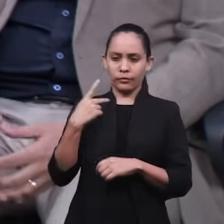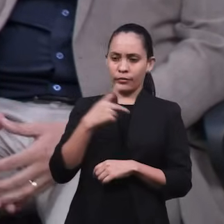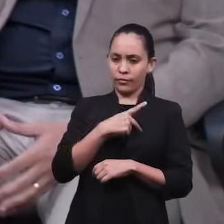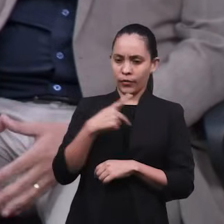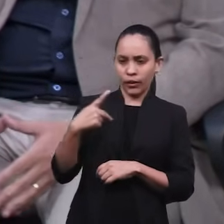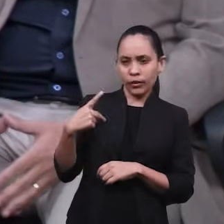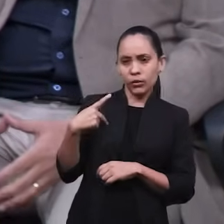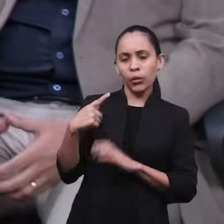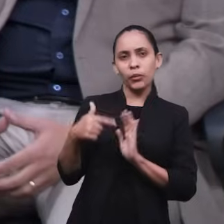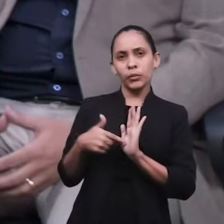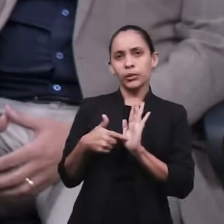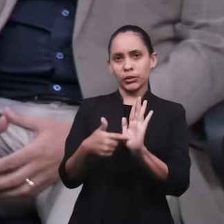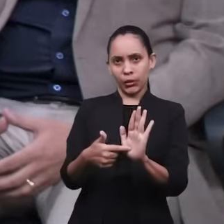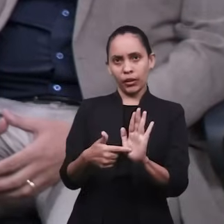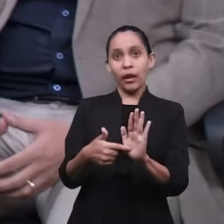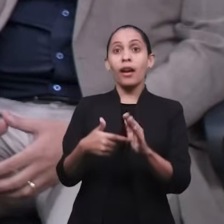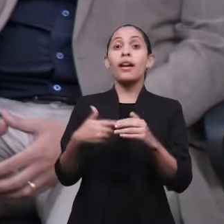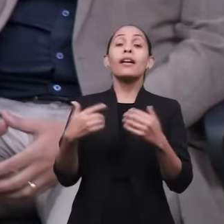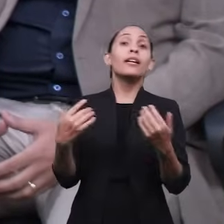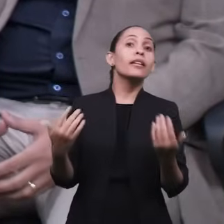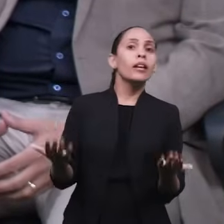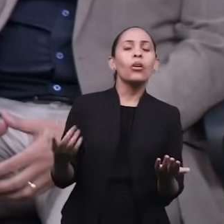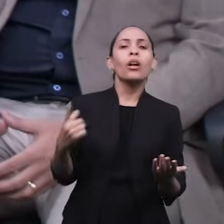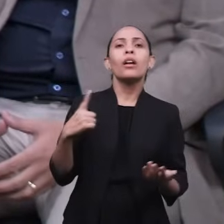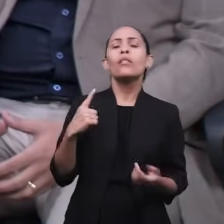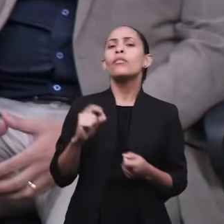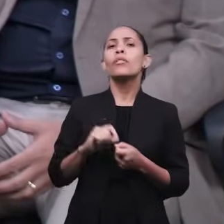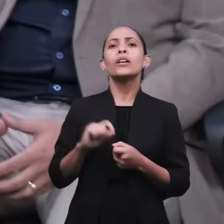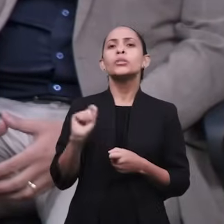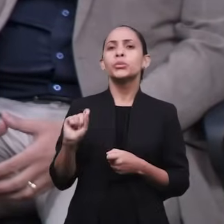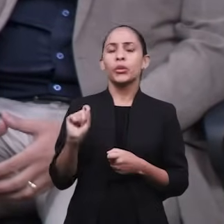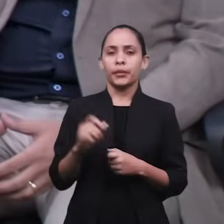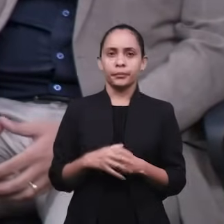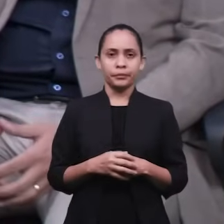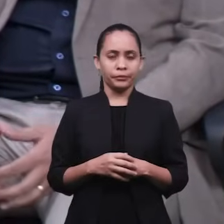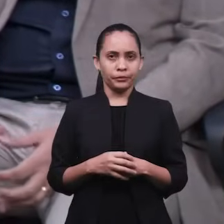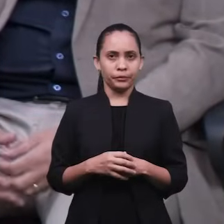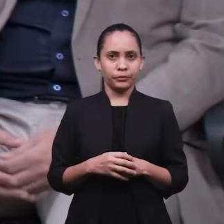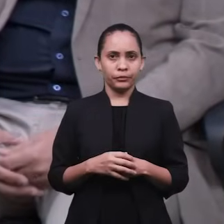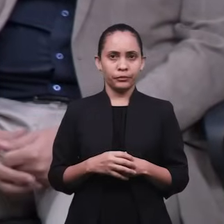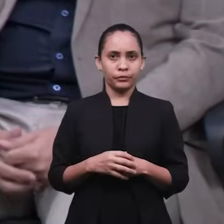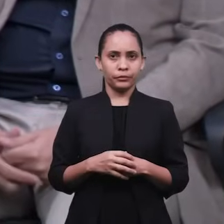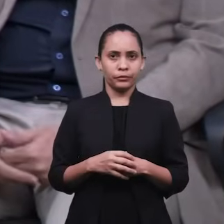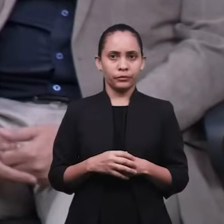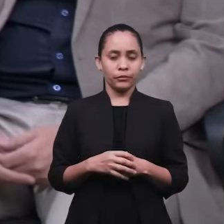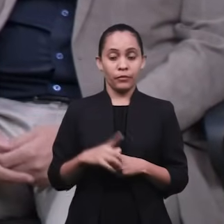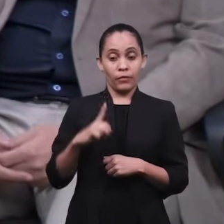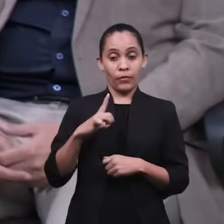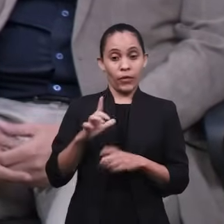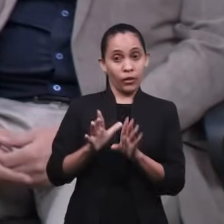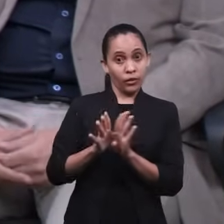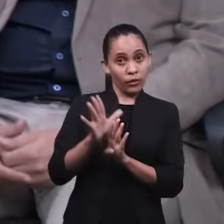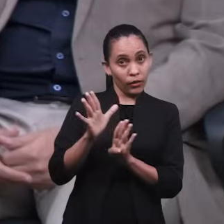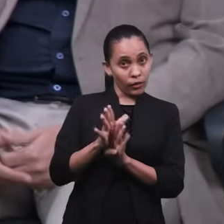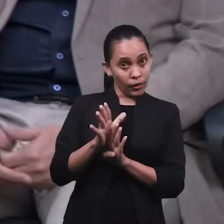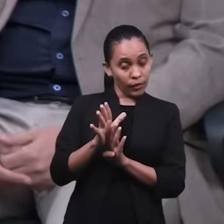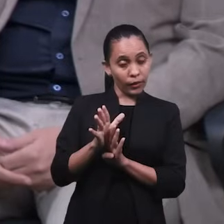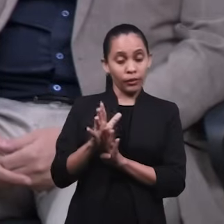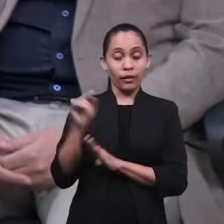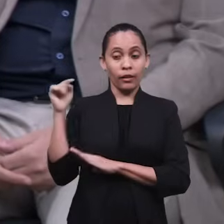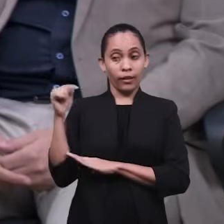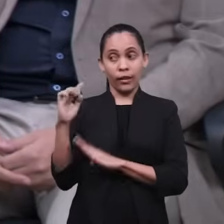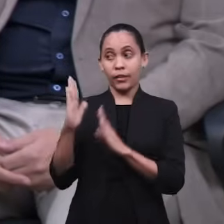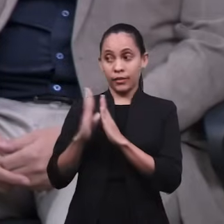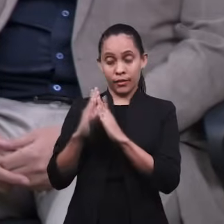pastor relatou aqui, e agora, né? O que eu vou fazer? Então, a orientação que nós temos